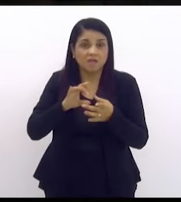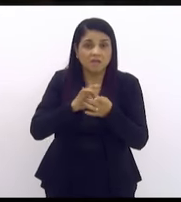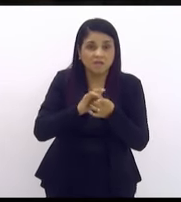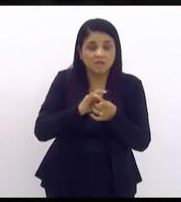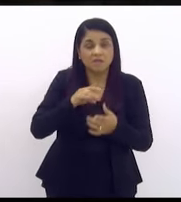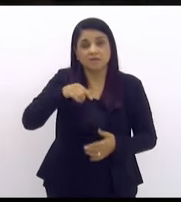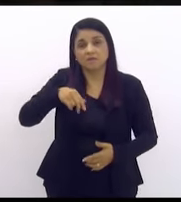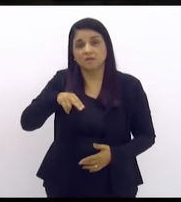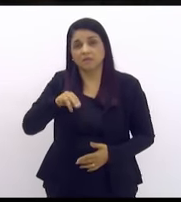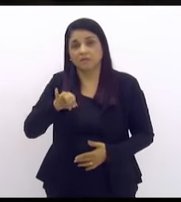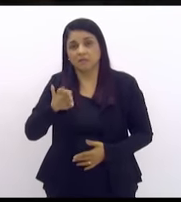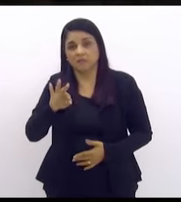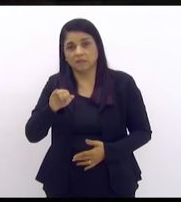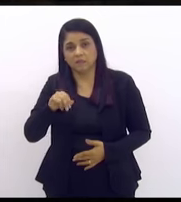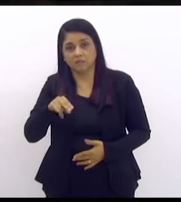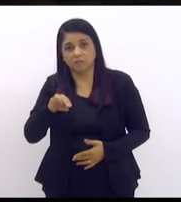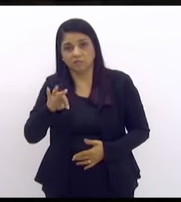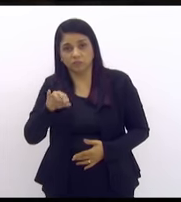Quitandinha.